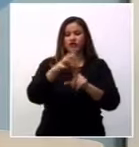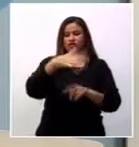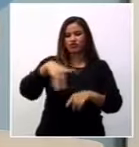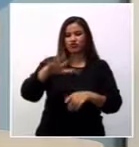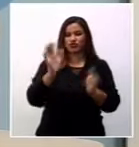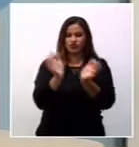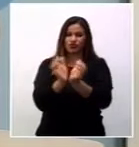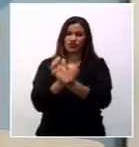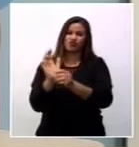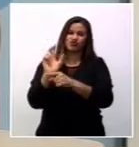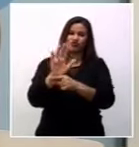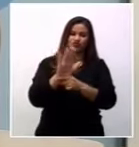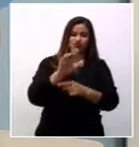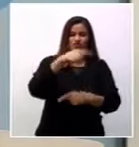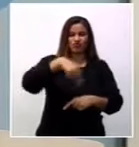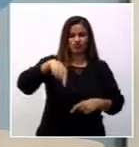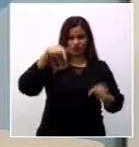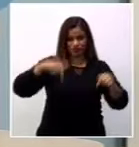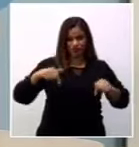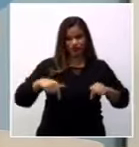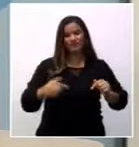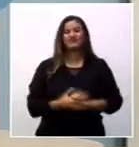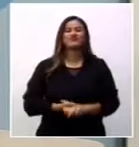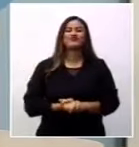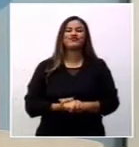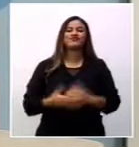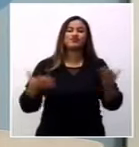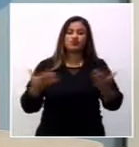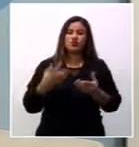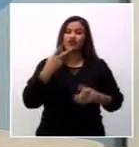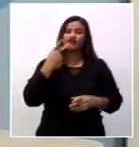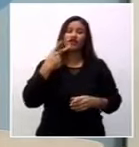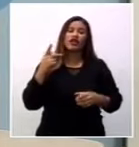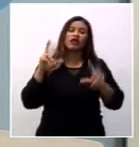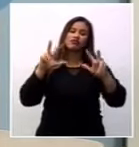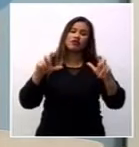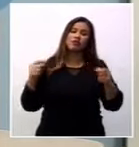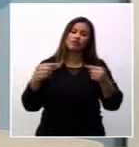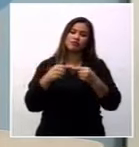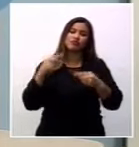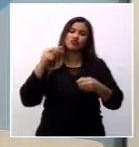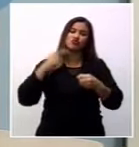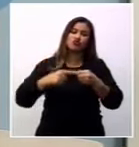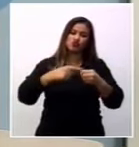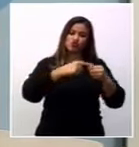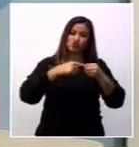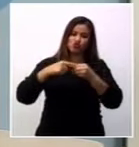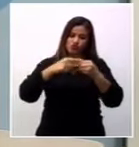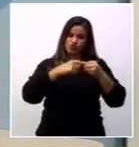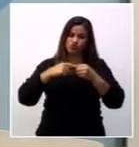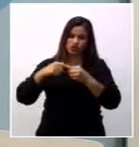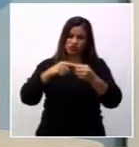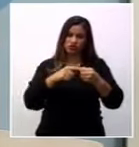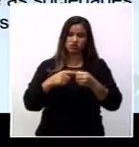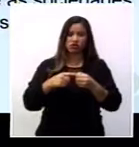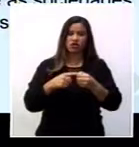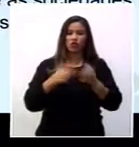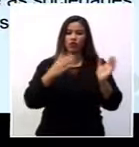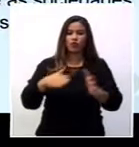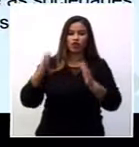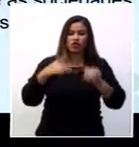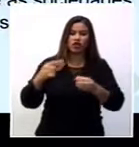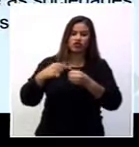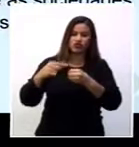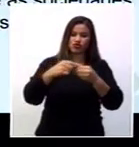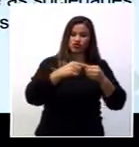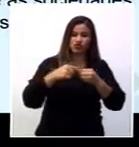apoiando. Então hoje a gente vai falar do tema de urbanização, né? A relação do processo de